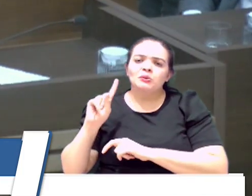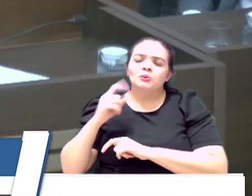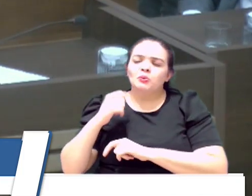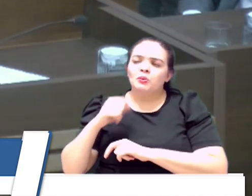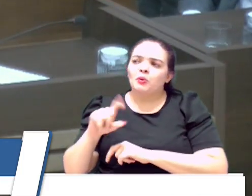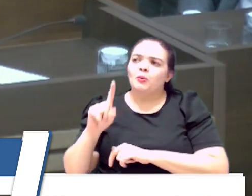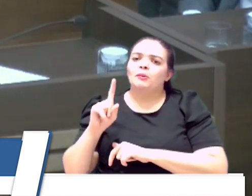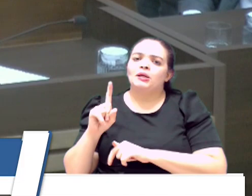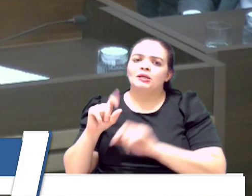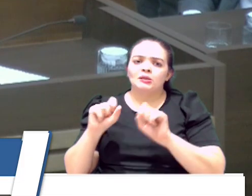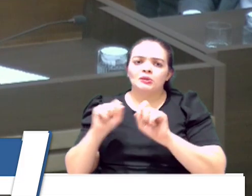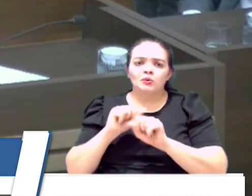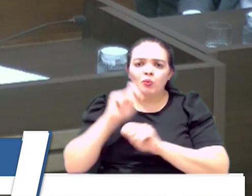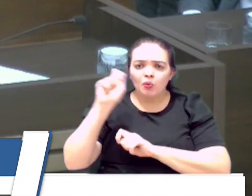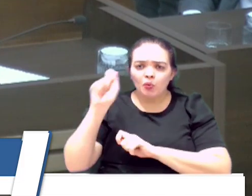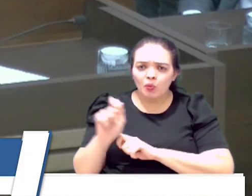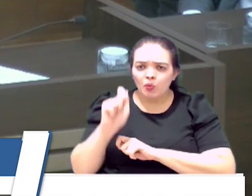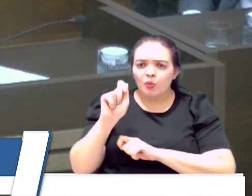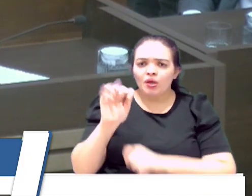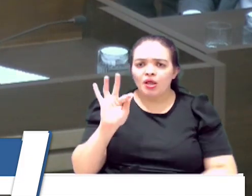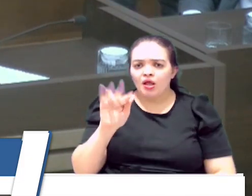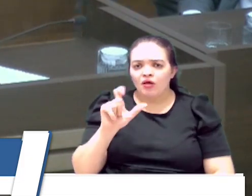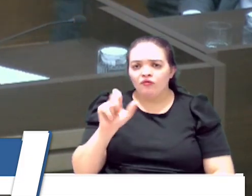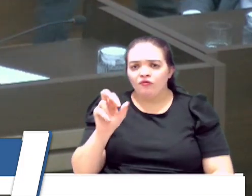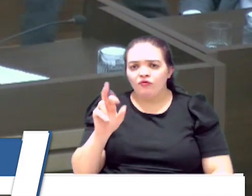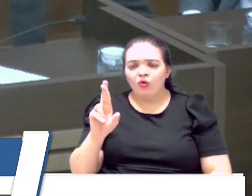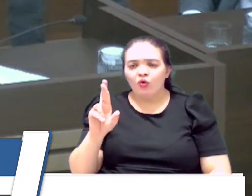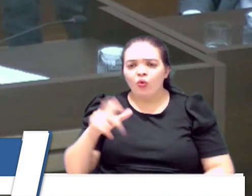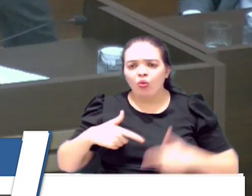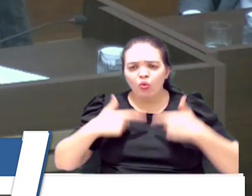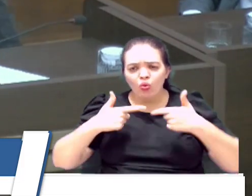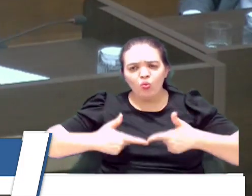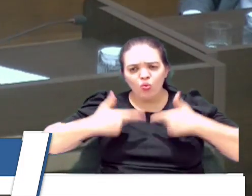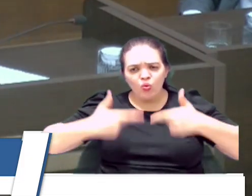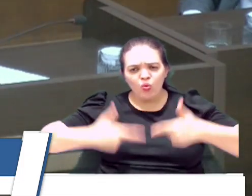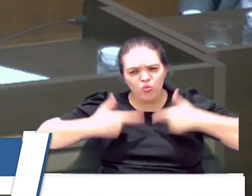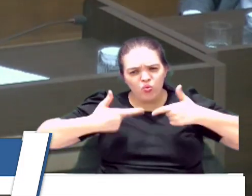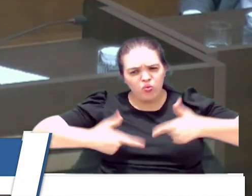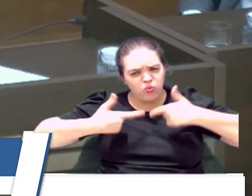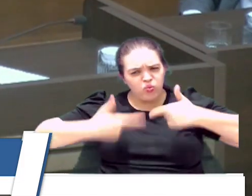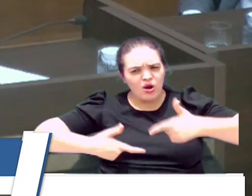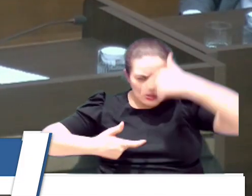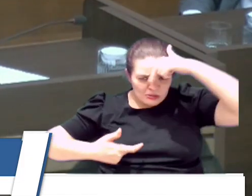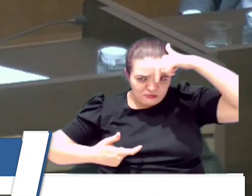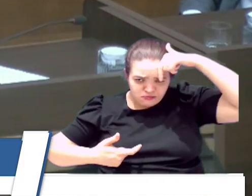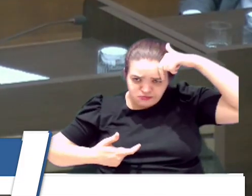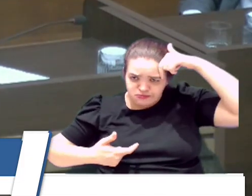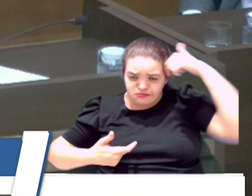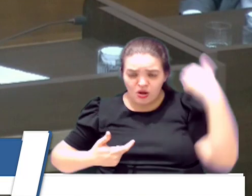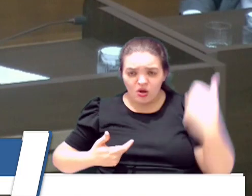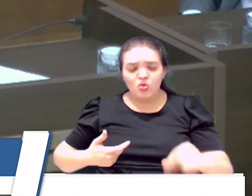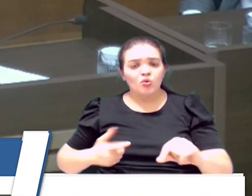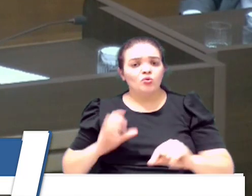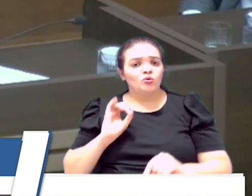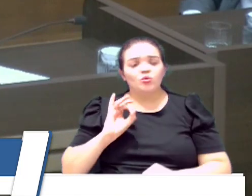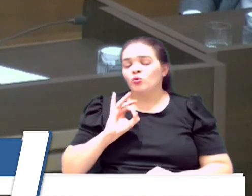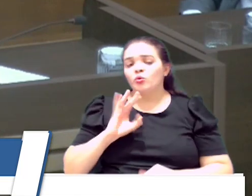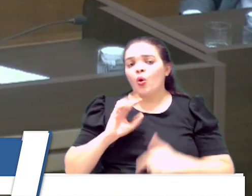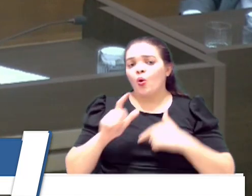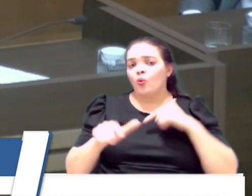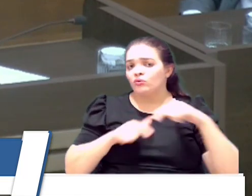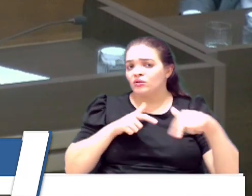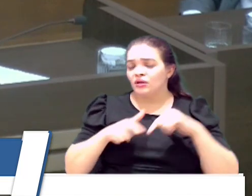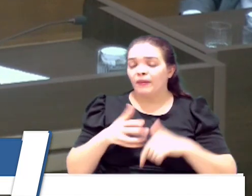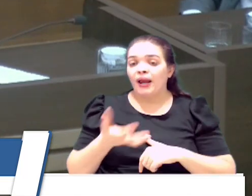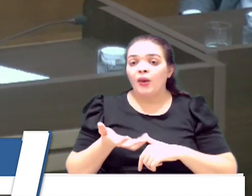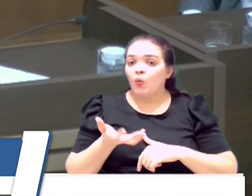uma associação como a Flor da Vida batalhar tanto, mas batalhar tanto para fazer só o seu trabalho. A gente não